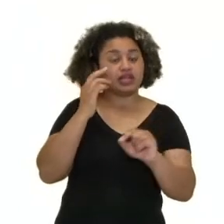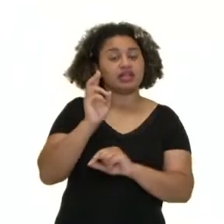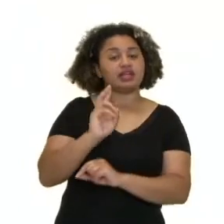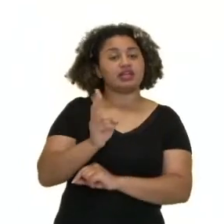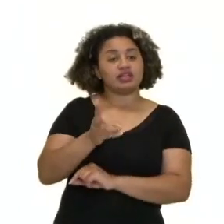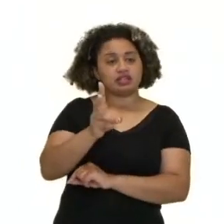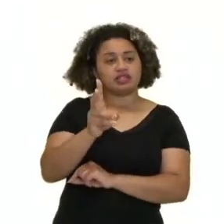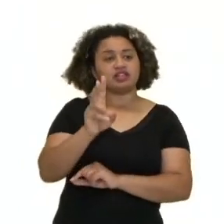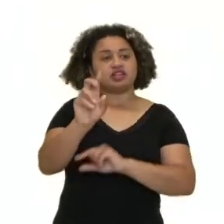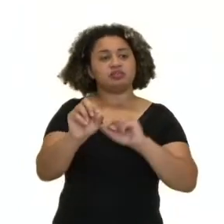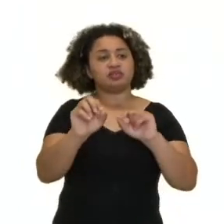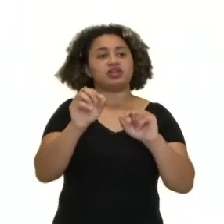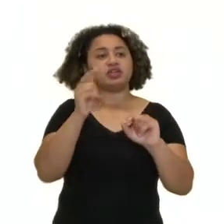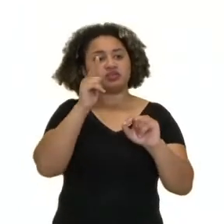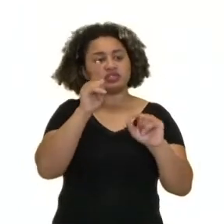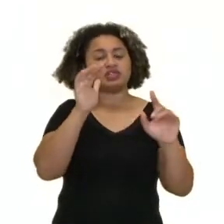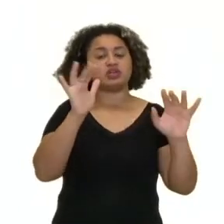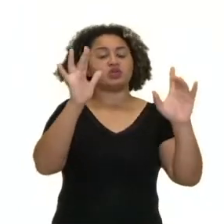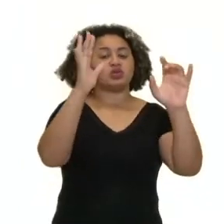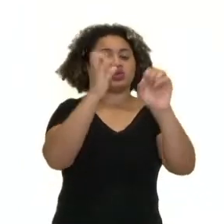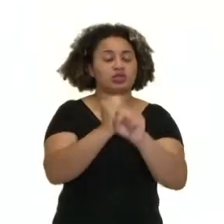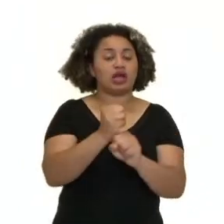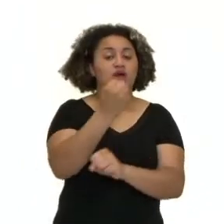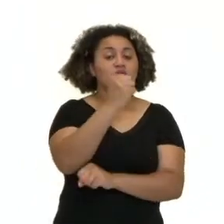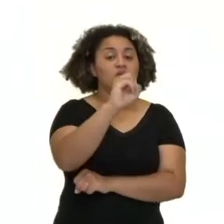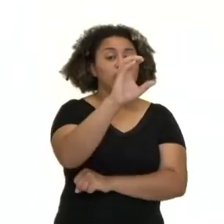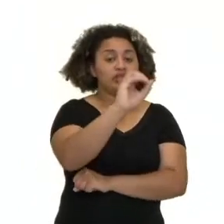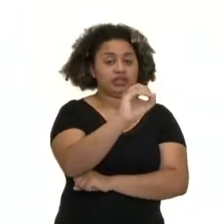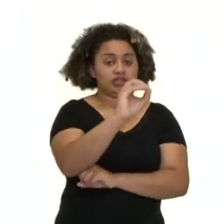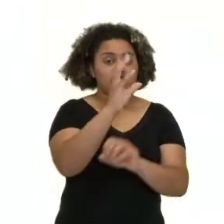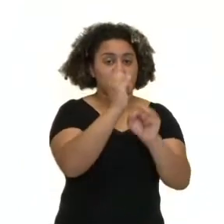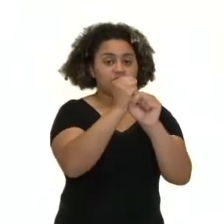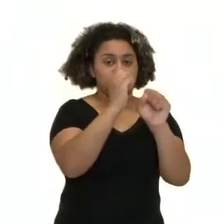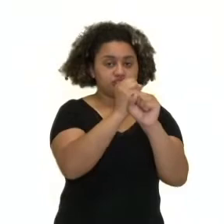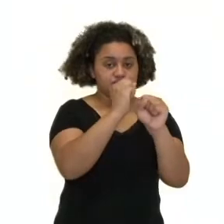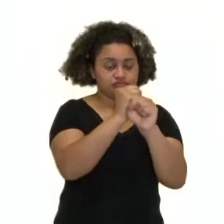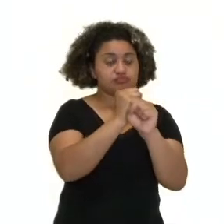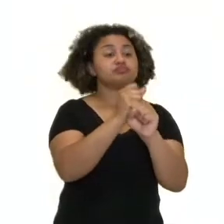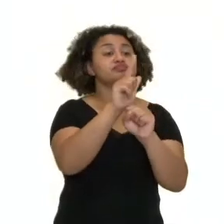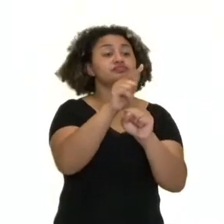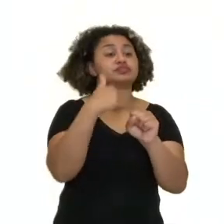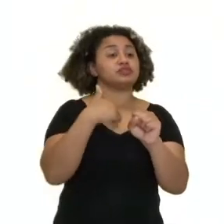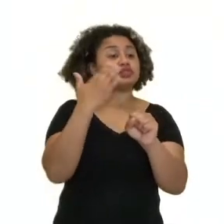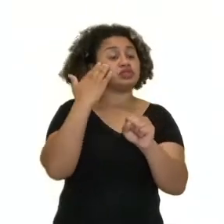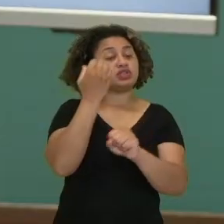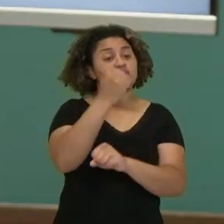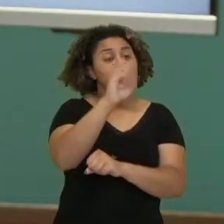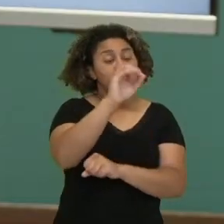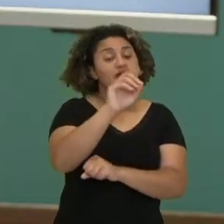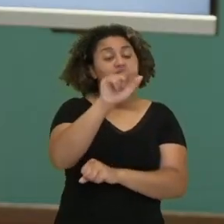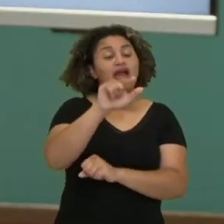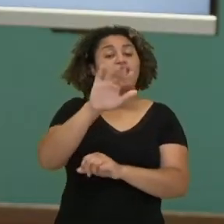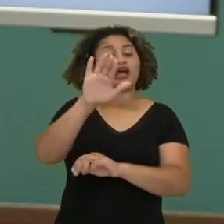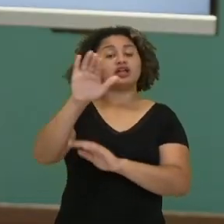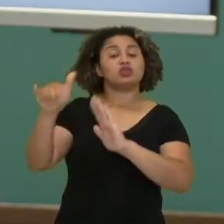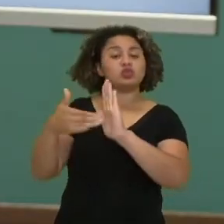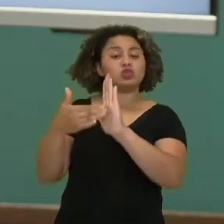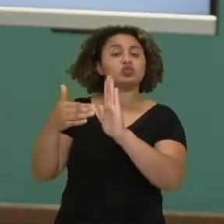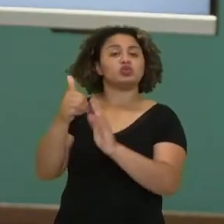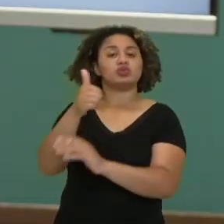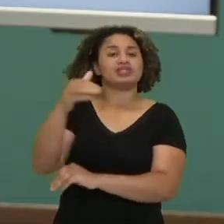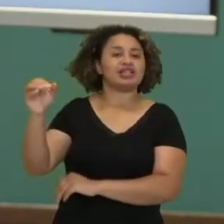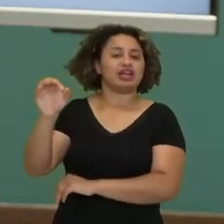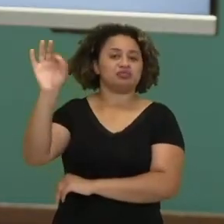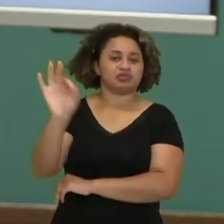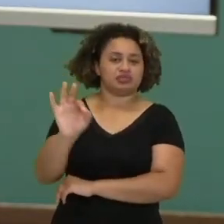eles, né, fizeram um total de pontos de 80. E eu sei que 80 corresponde a 100% dos